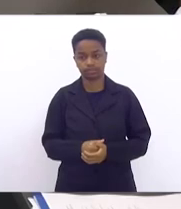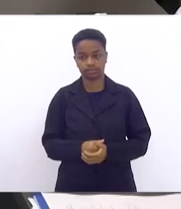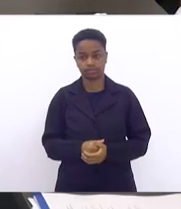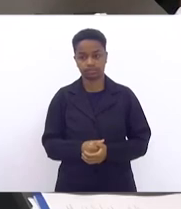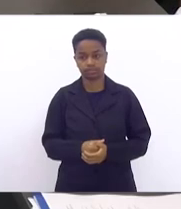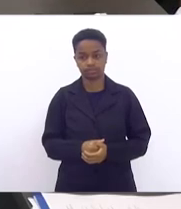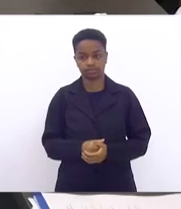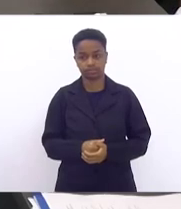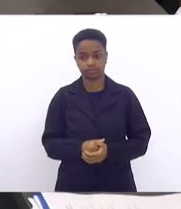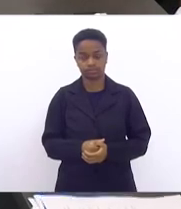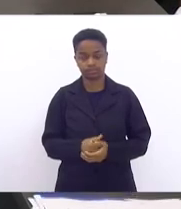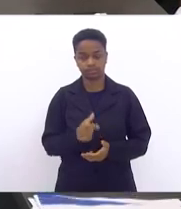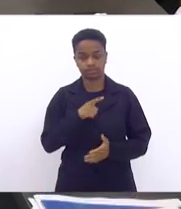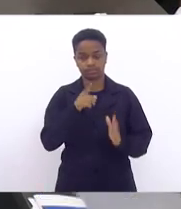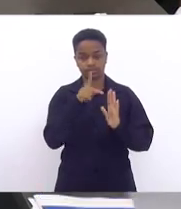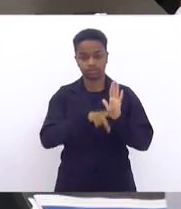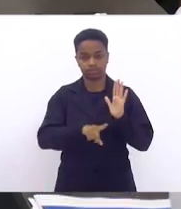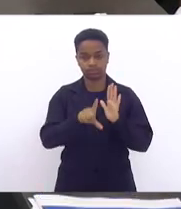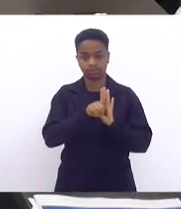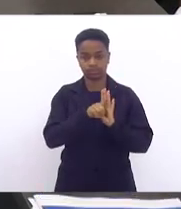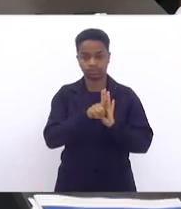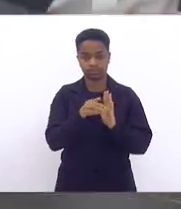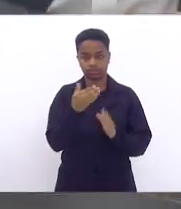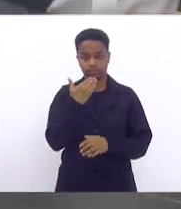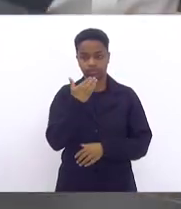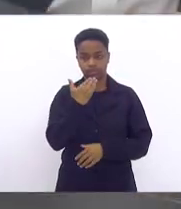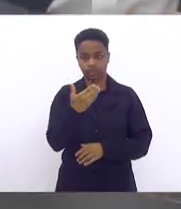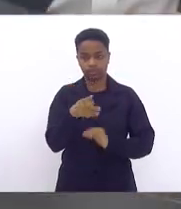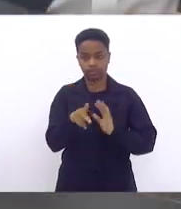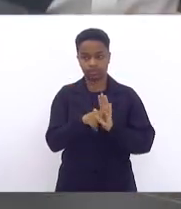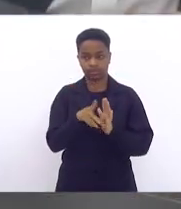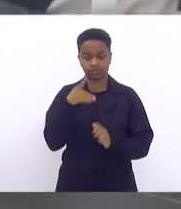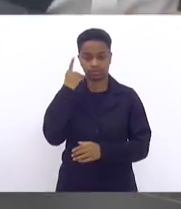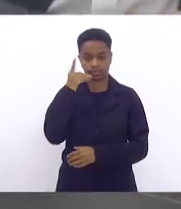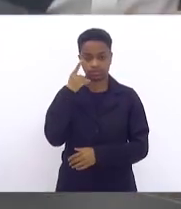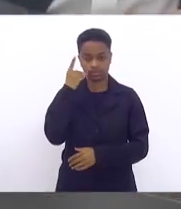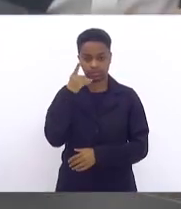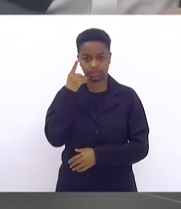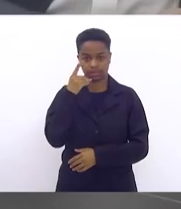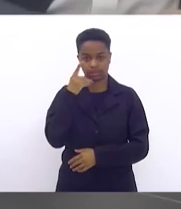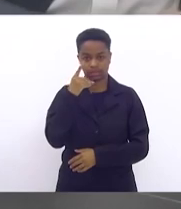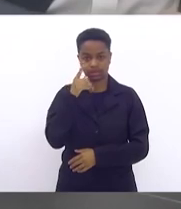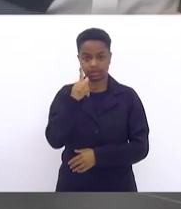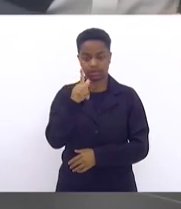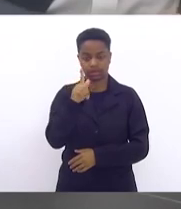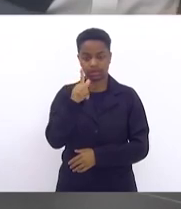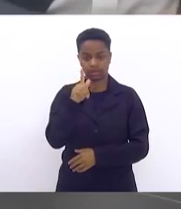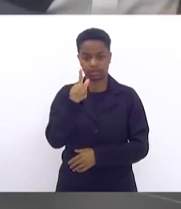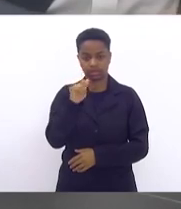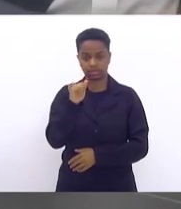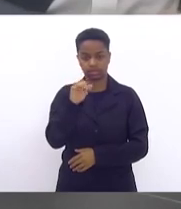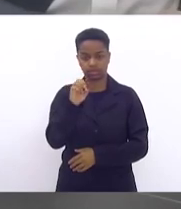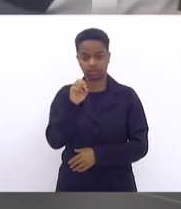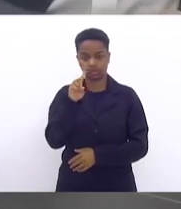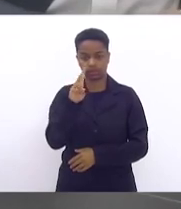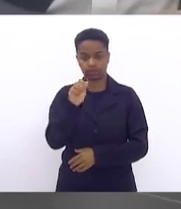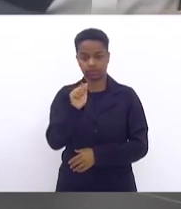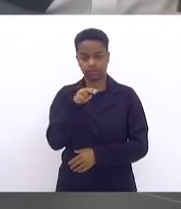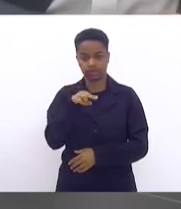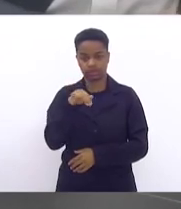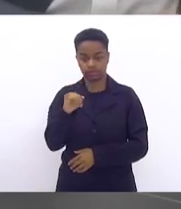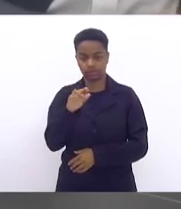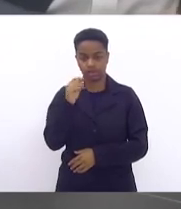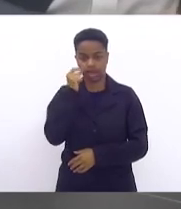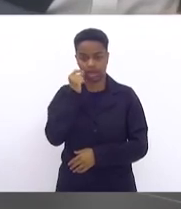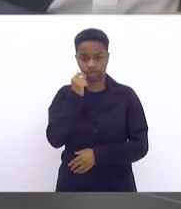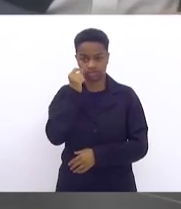É um projeto de lei do deputado, é uma solicitação do deputado, um requerimento do deputado Giovanni Ratinho, que havia um projeto